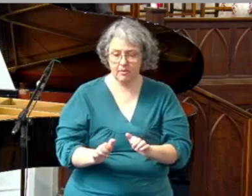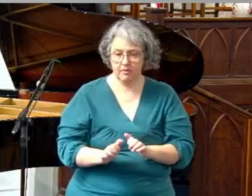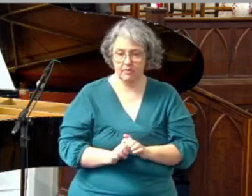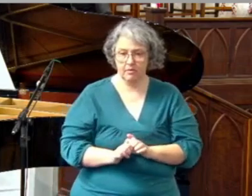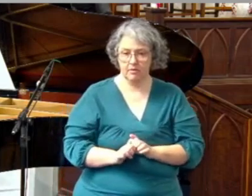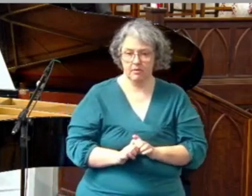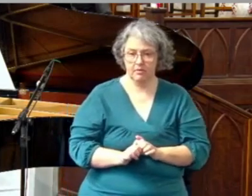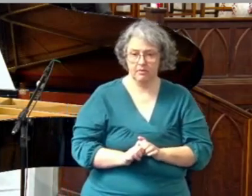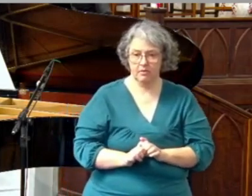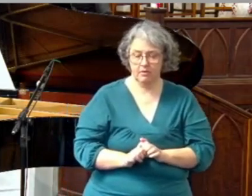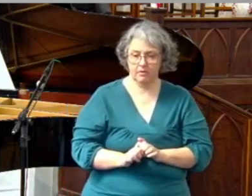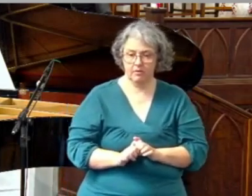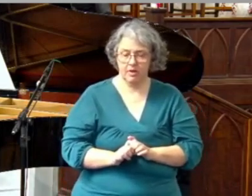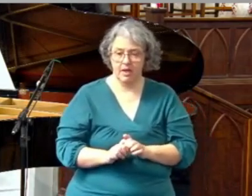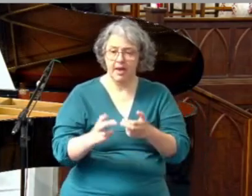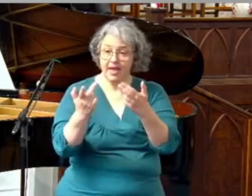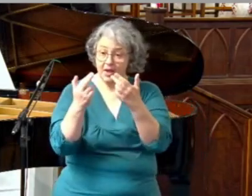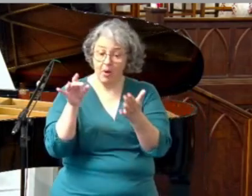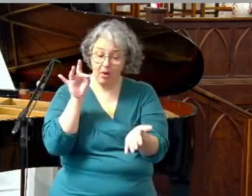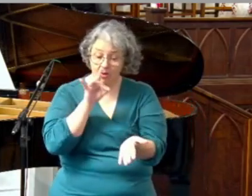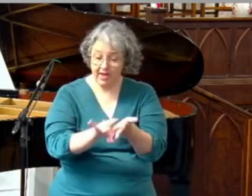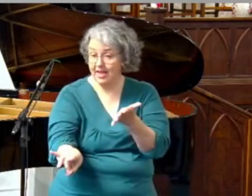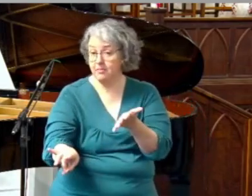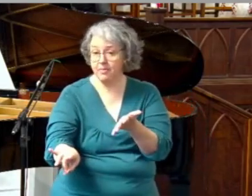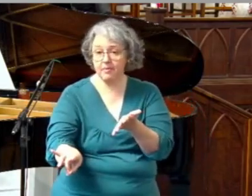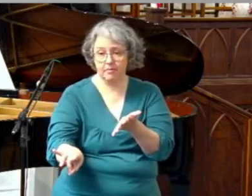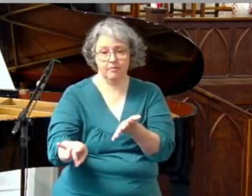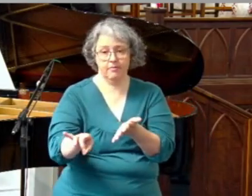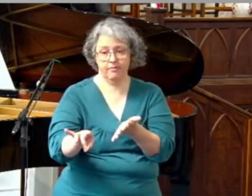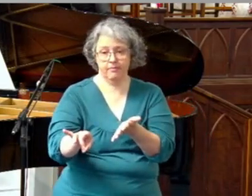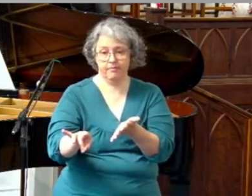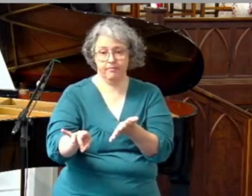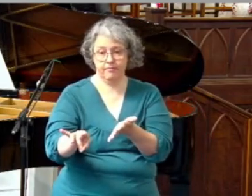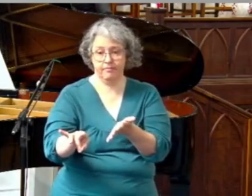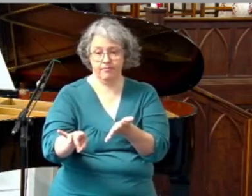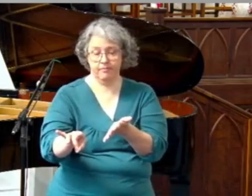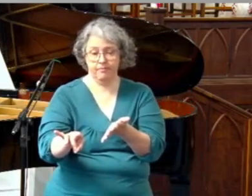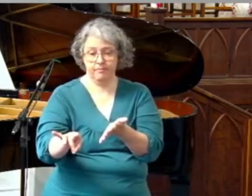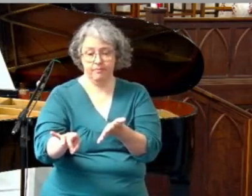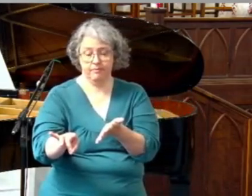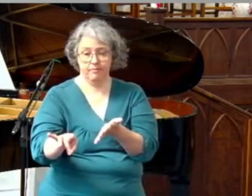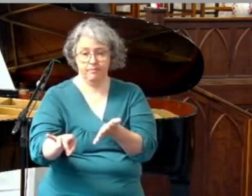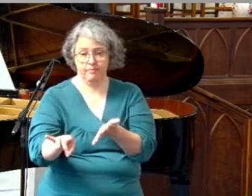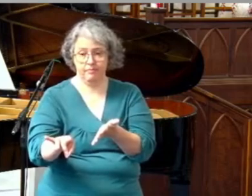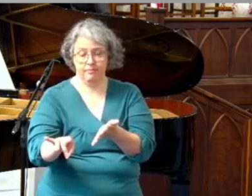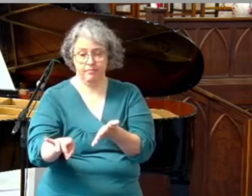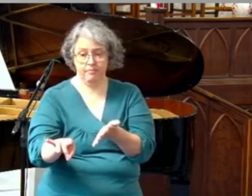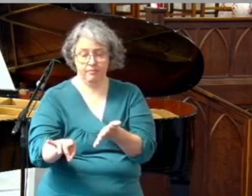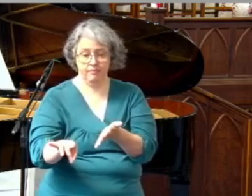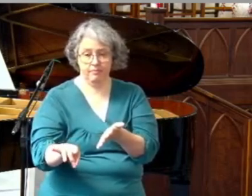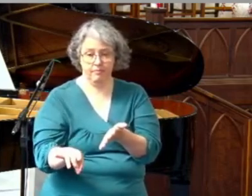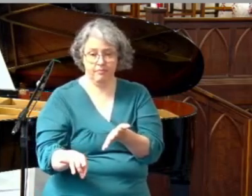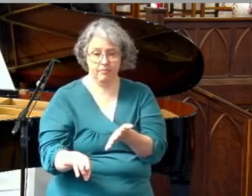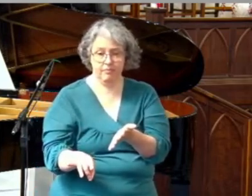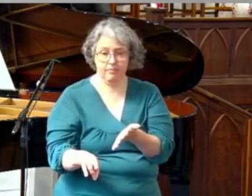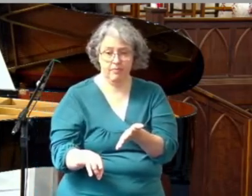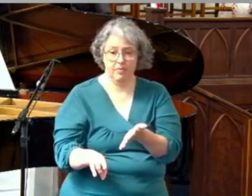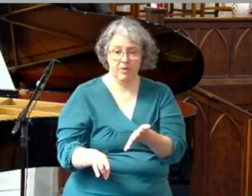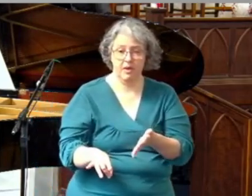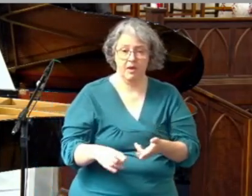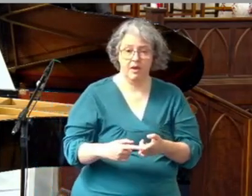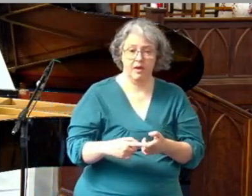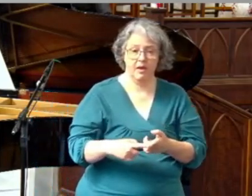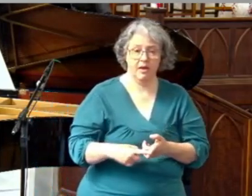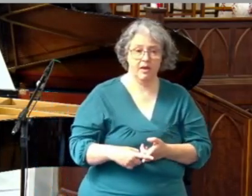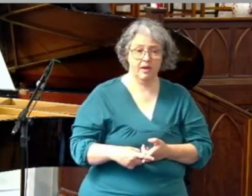como inimigos da mensagem do reino de Deus. Ao fazerem isso, se colocam numa posição de extremo